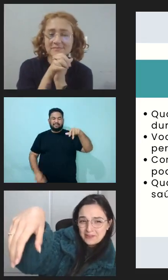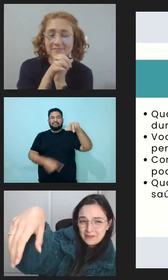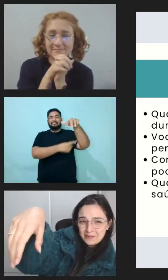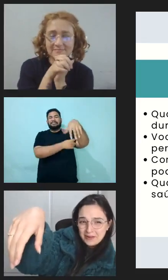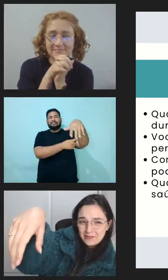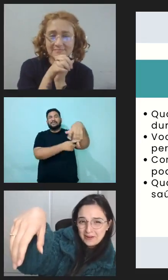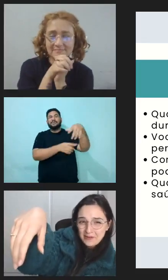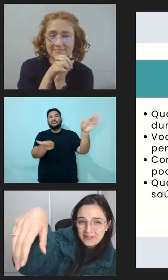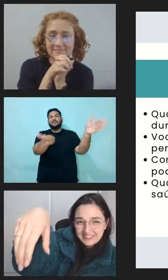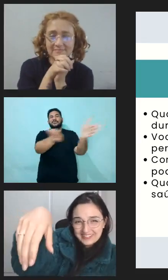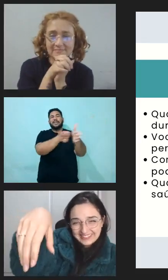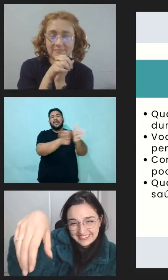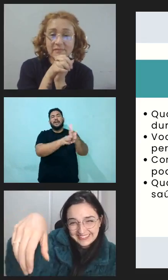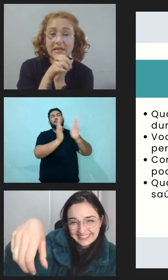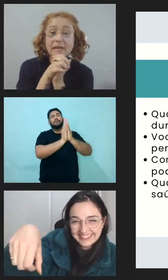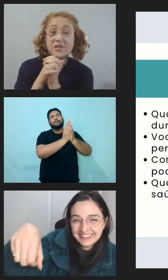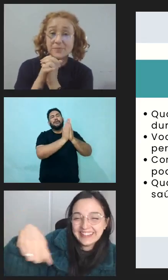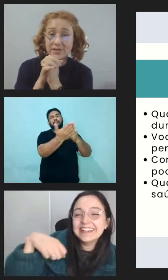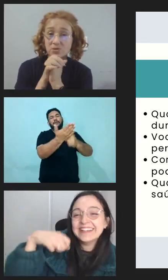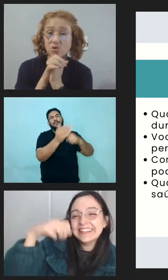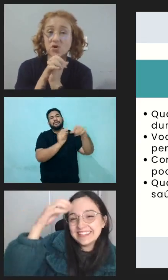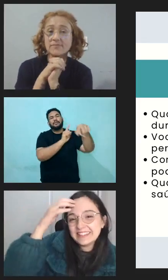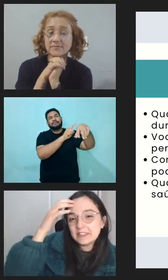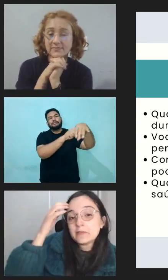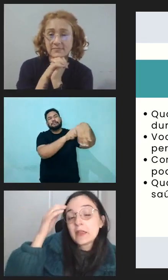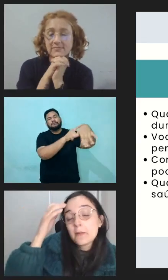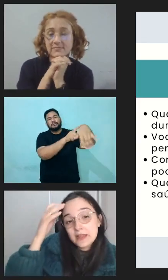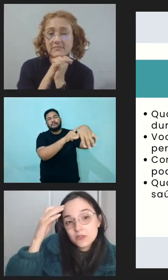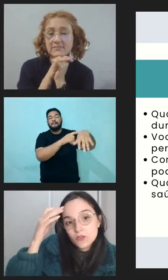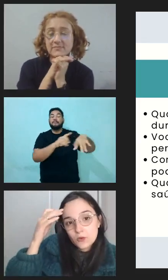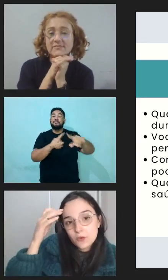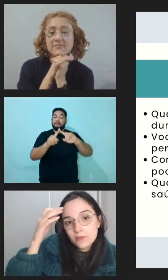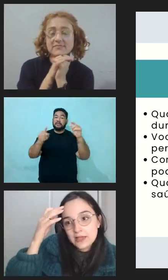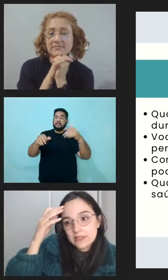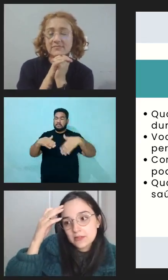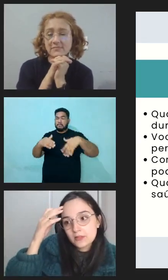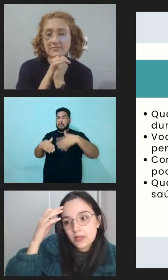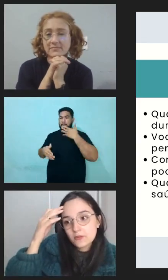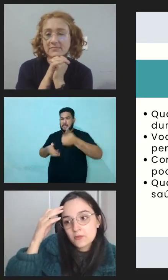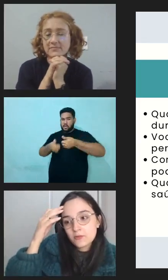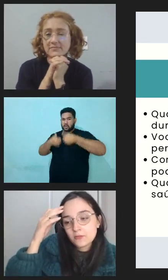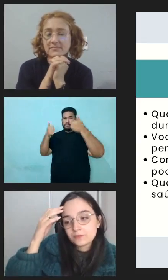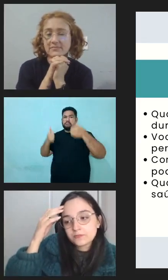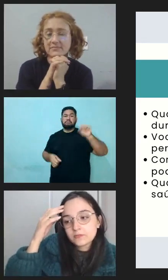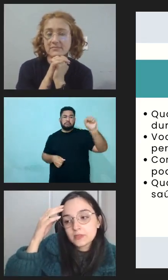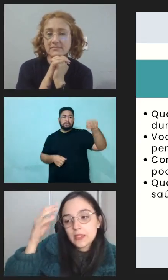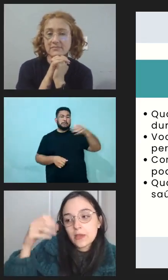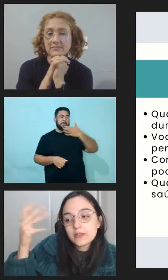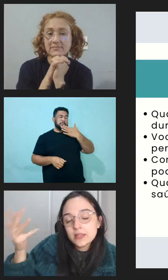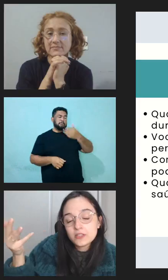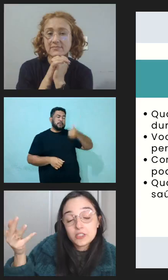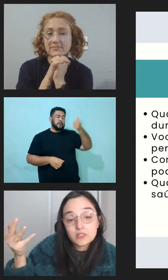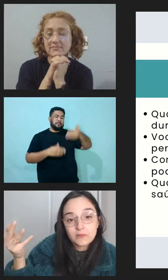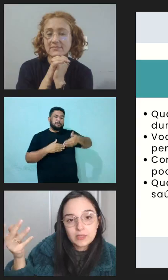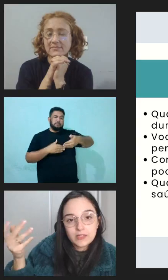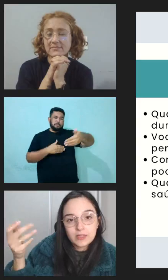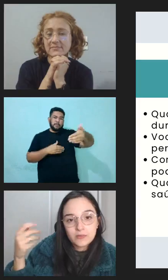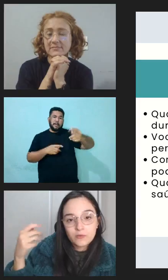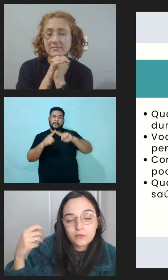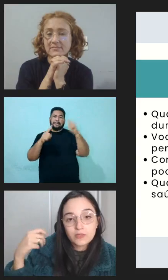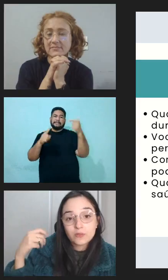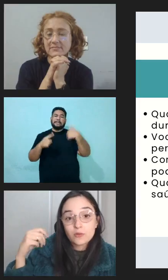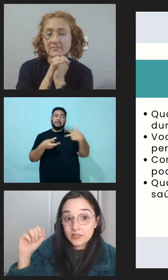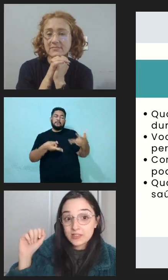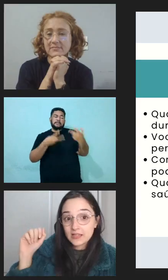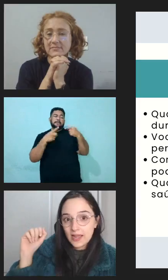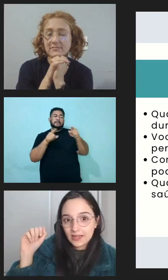coisa com a minha mão. Mas passou, Passou, mas eu entendi também que era um